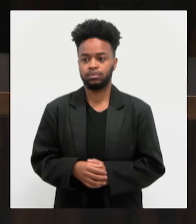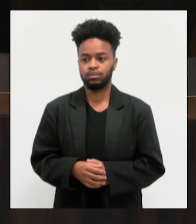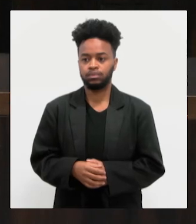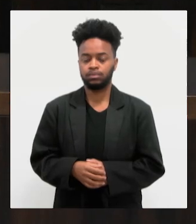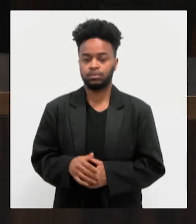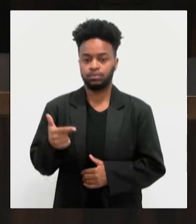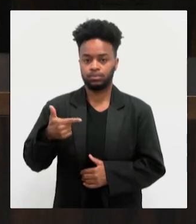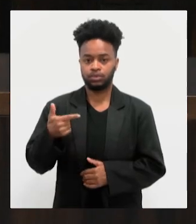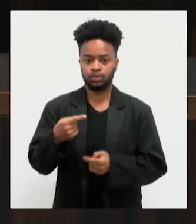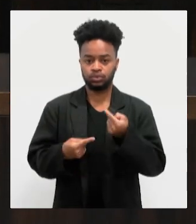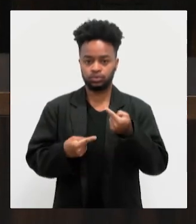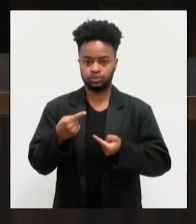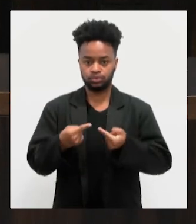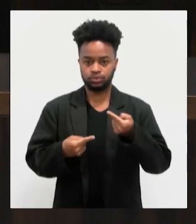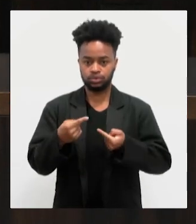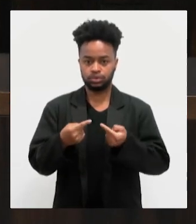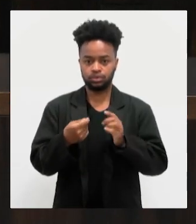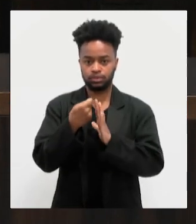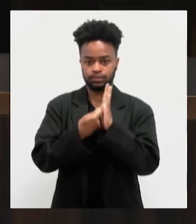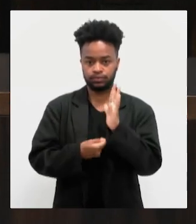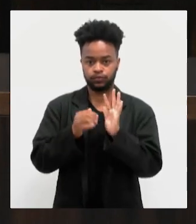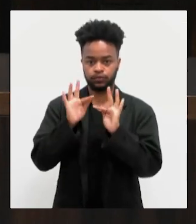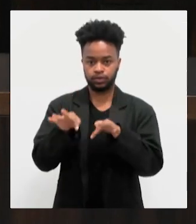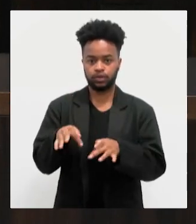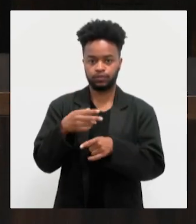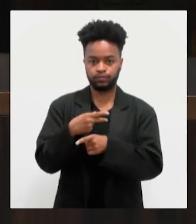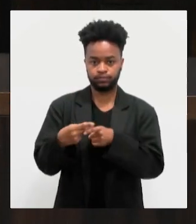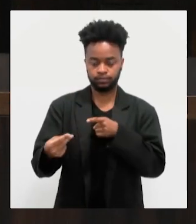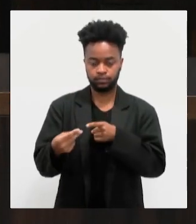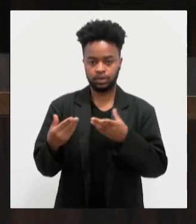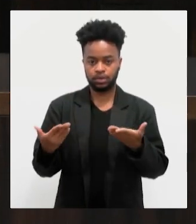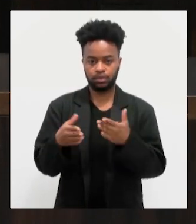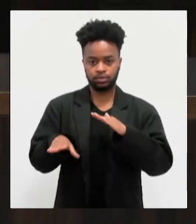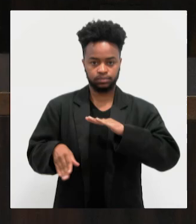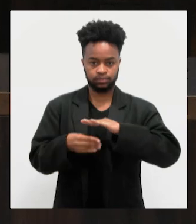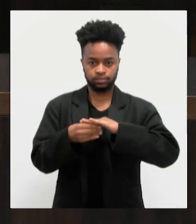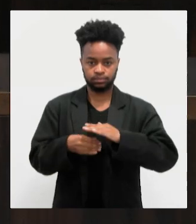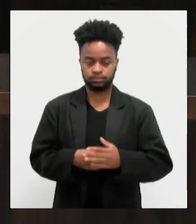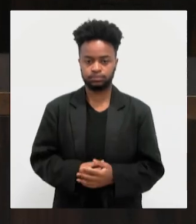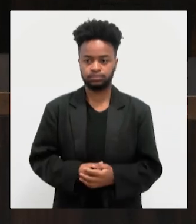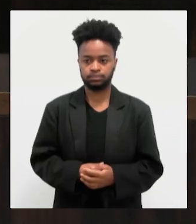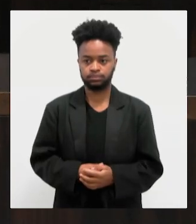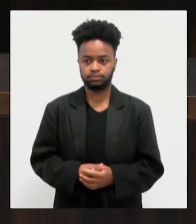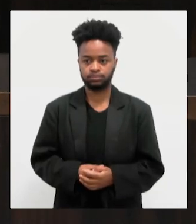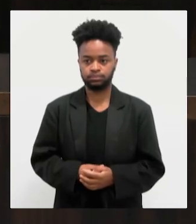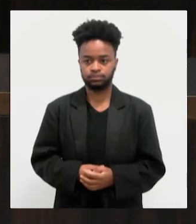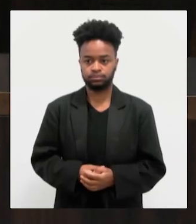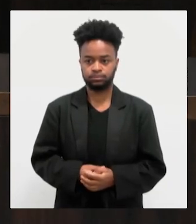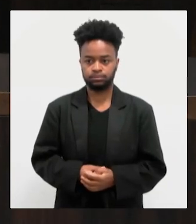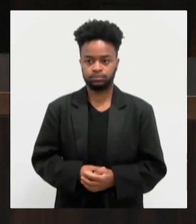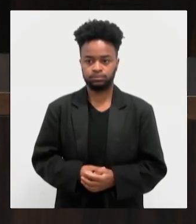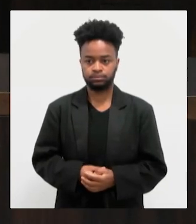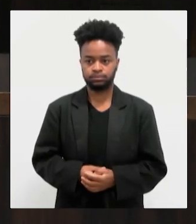Em segunda discussão, redação do versículo assim emendada.